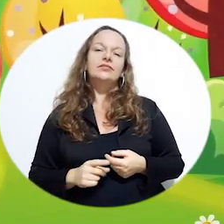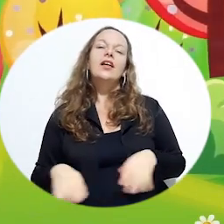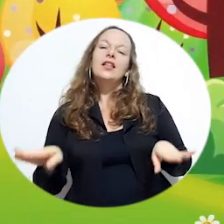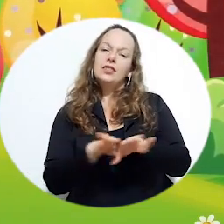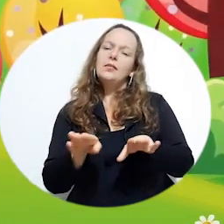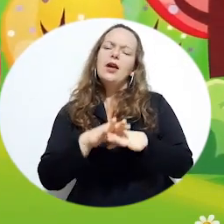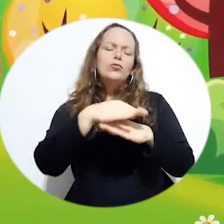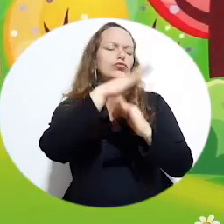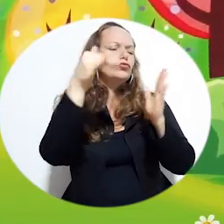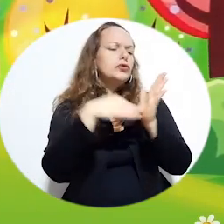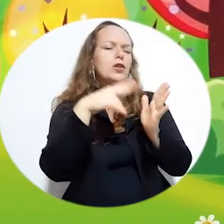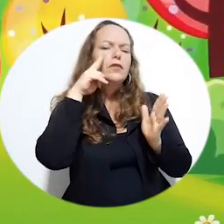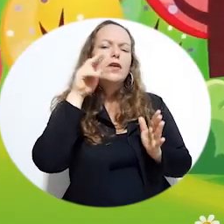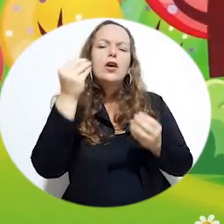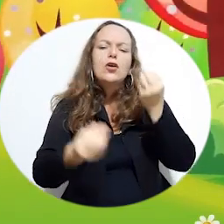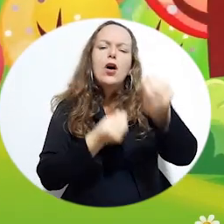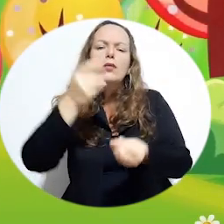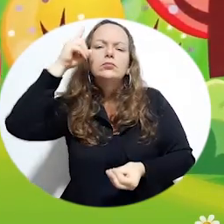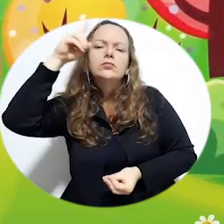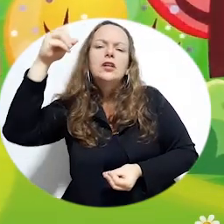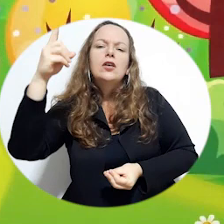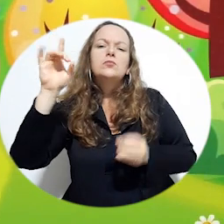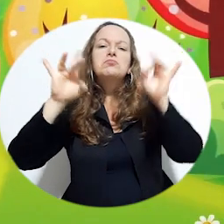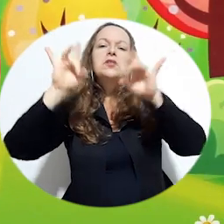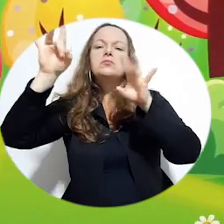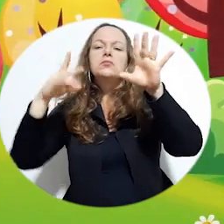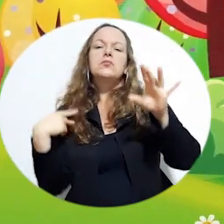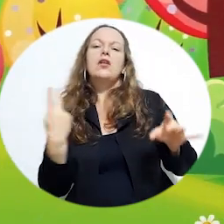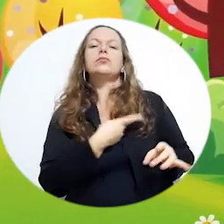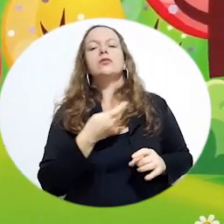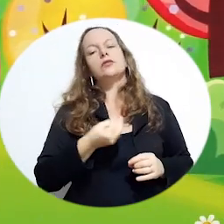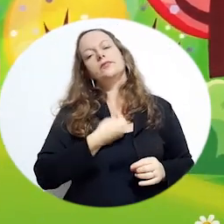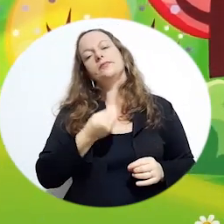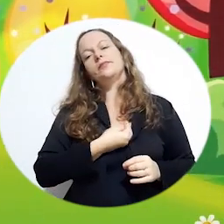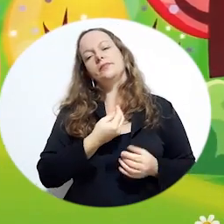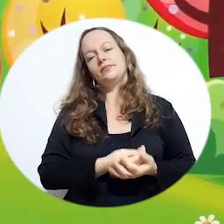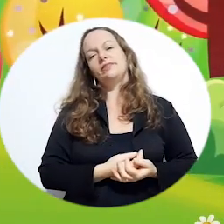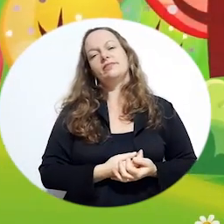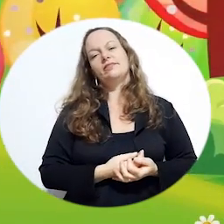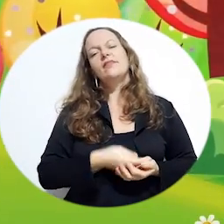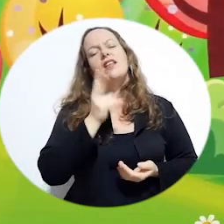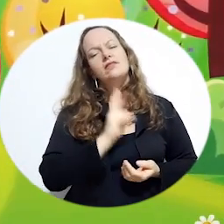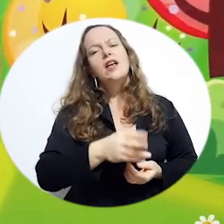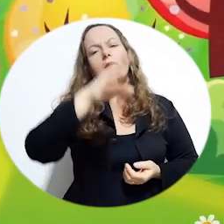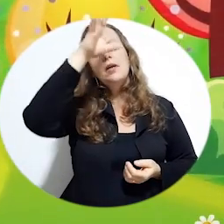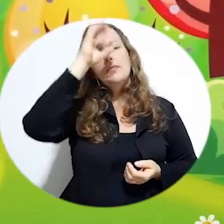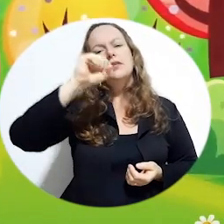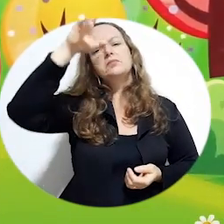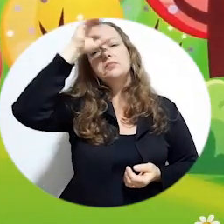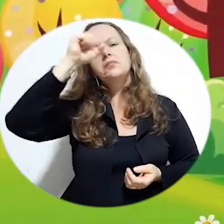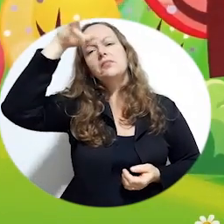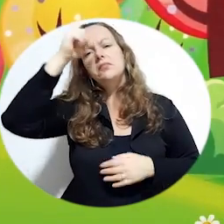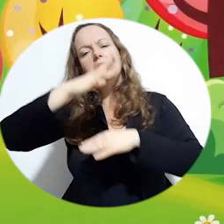as histórias, você já vai estar sabendo, olha que legal. E você vai aprendendo mais e mais e mais, porque